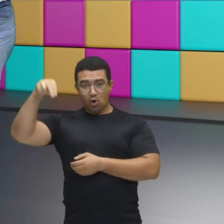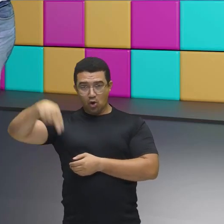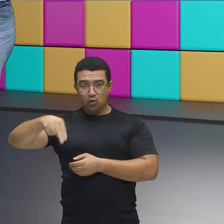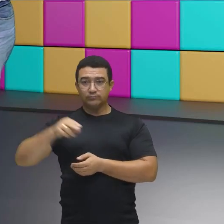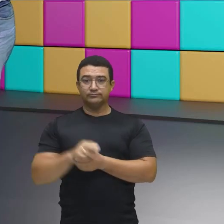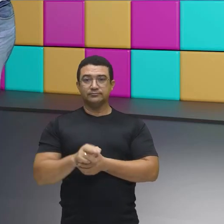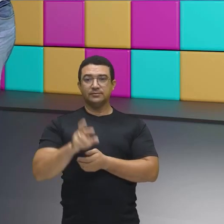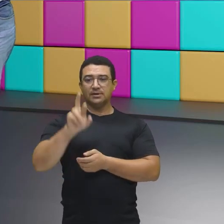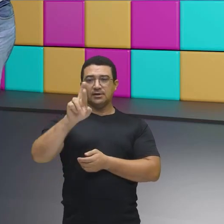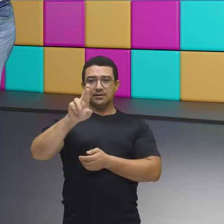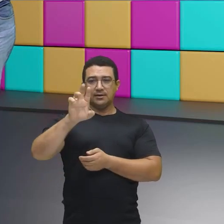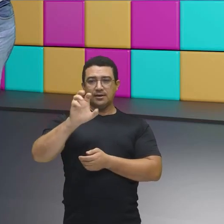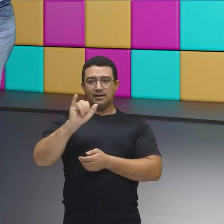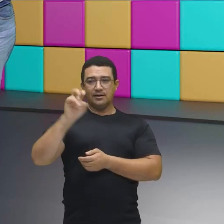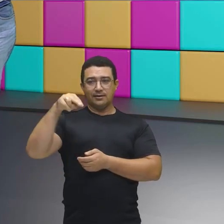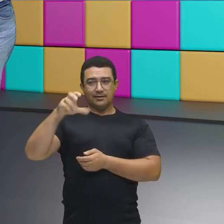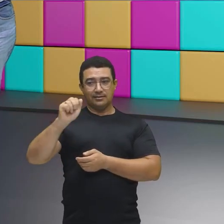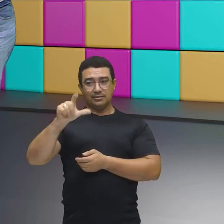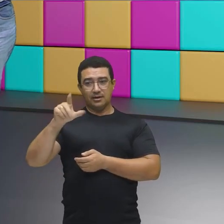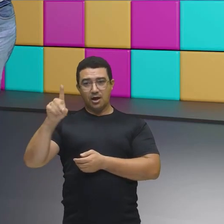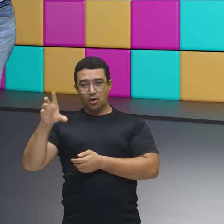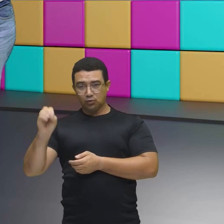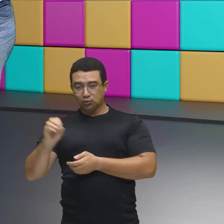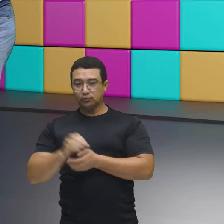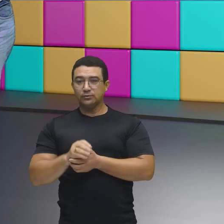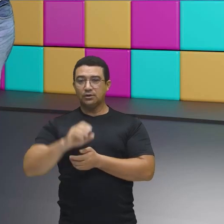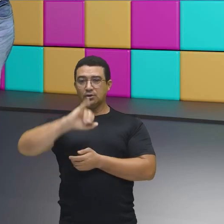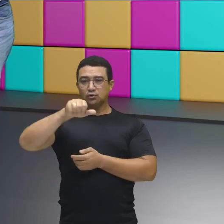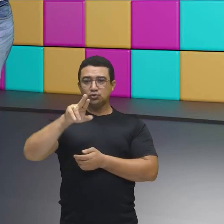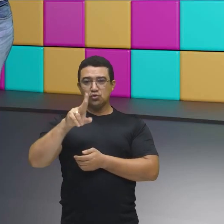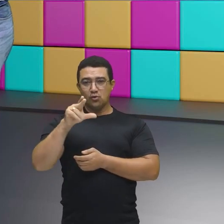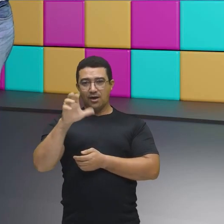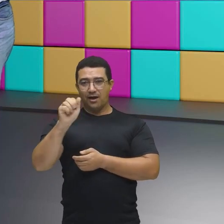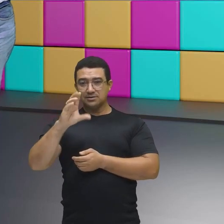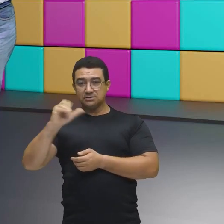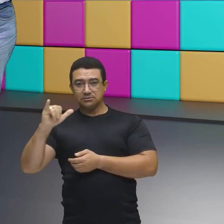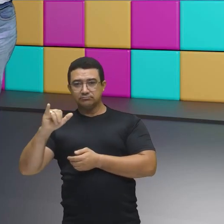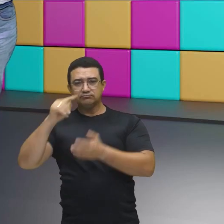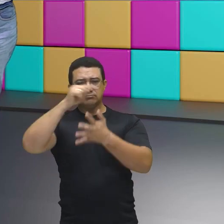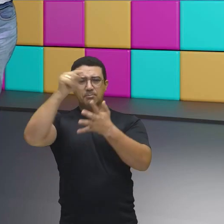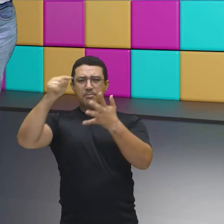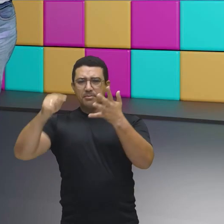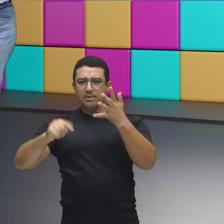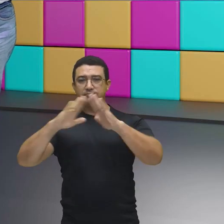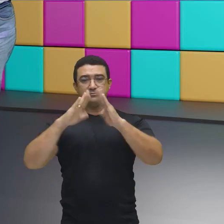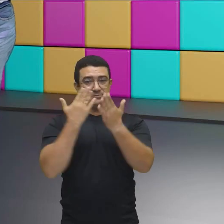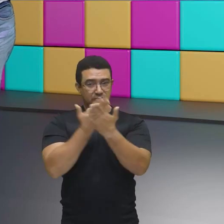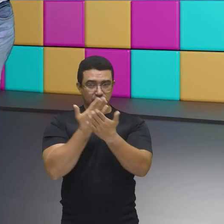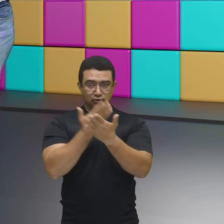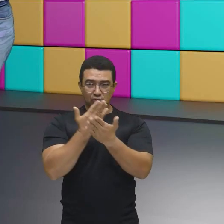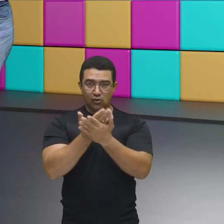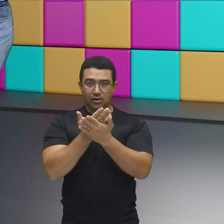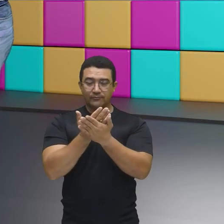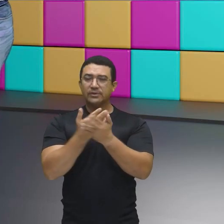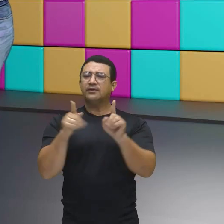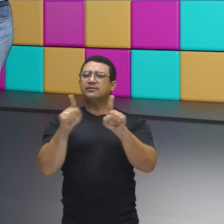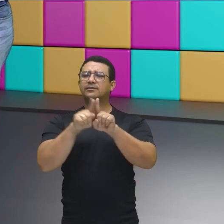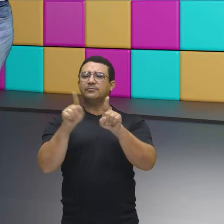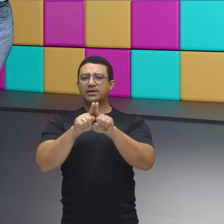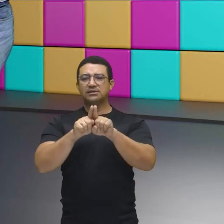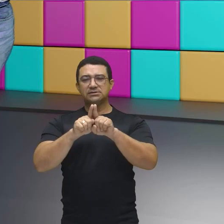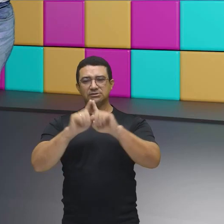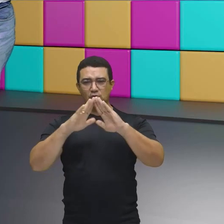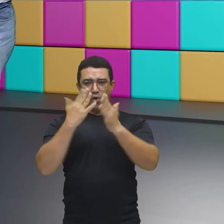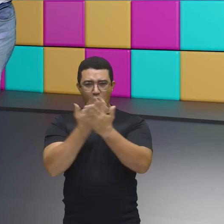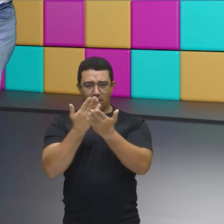Reinaldo Thompson, professor Juraci Batista e a escola do Careiro, que é o...